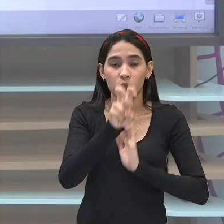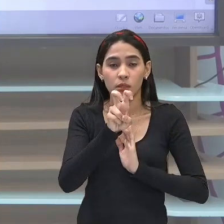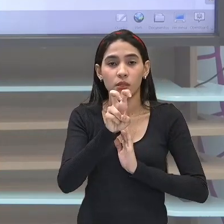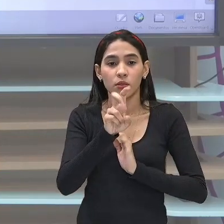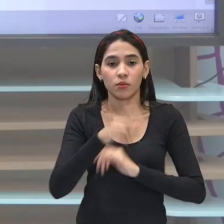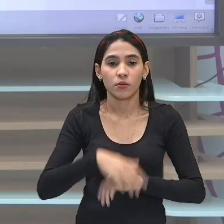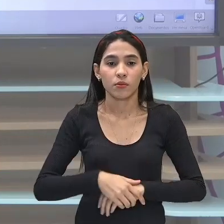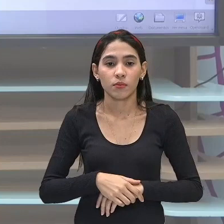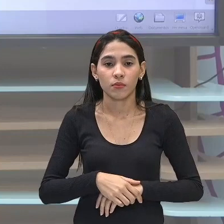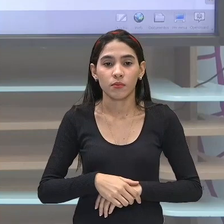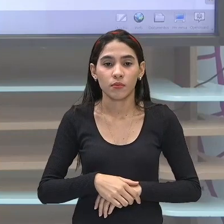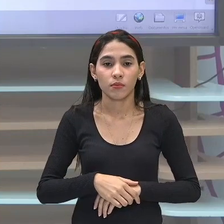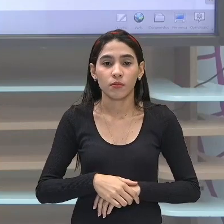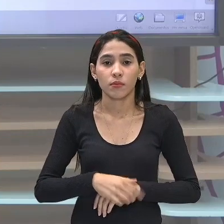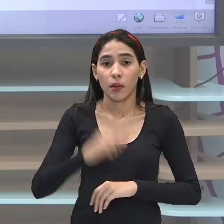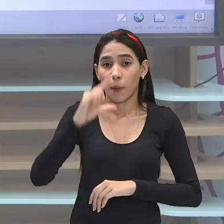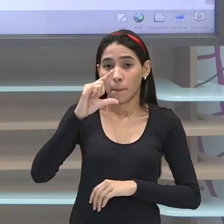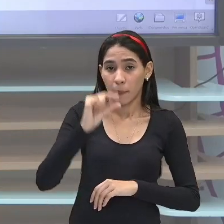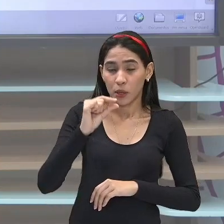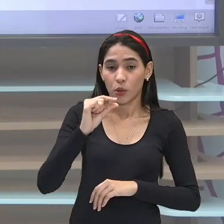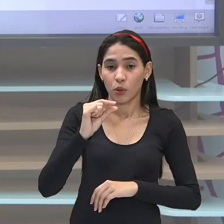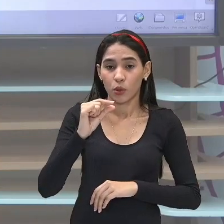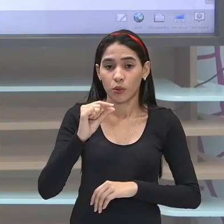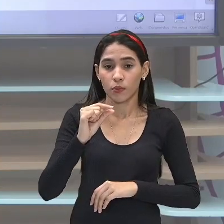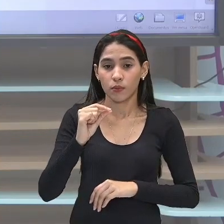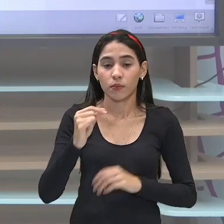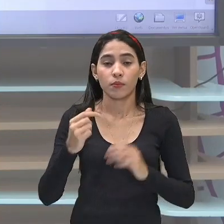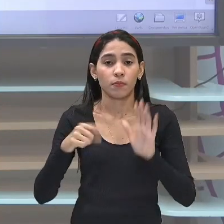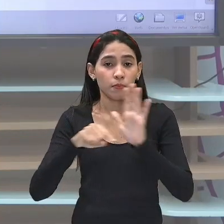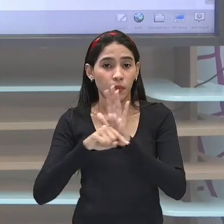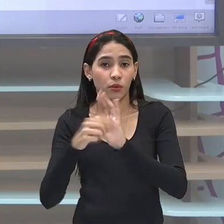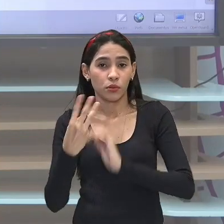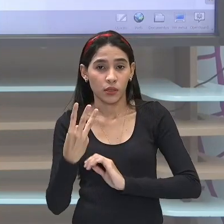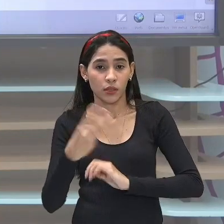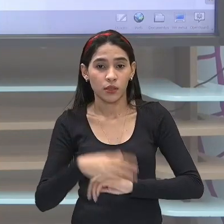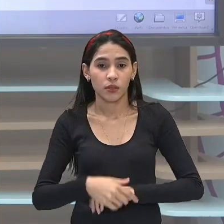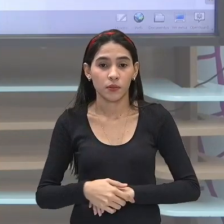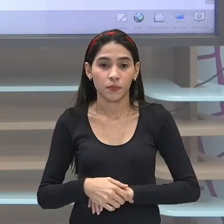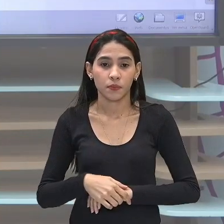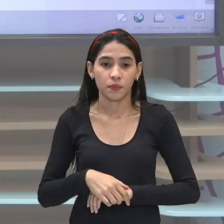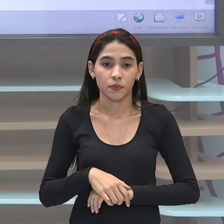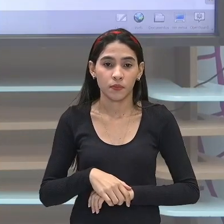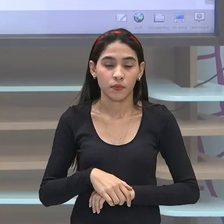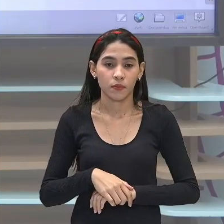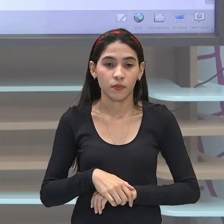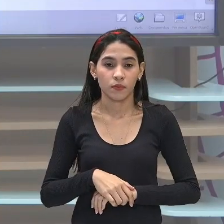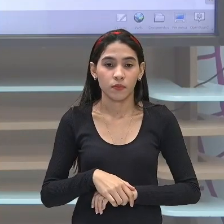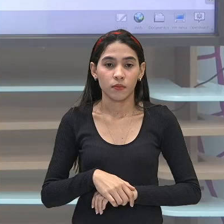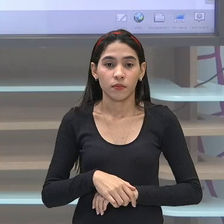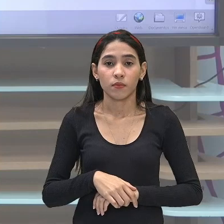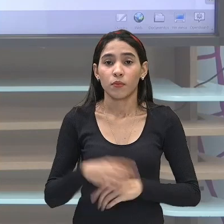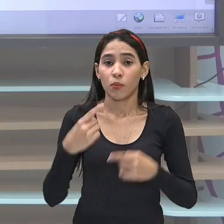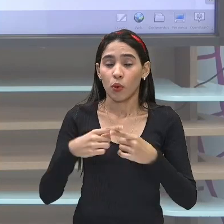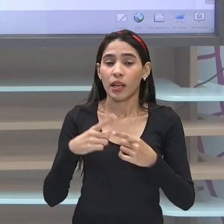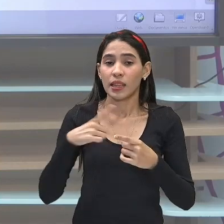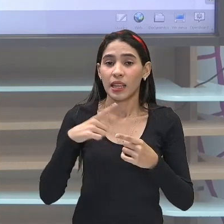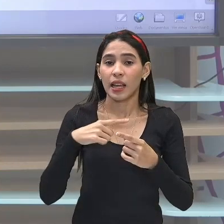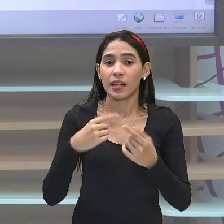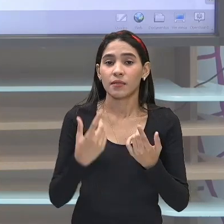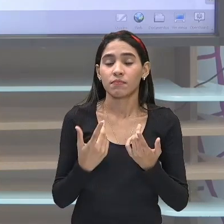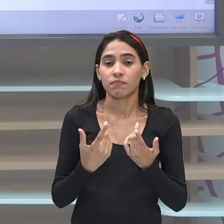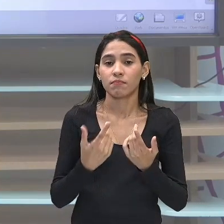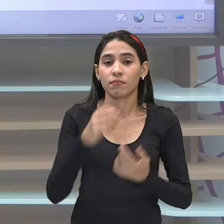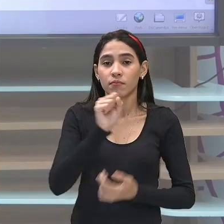é menor que menos 3, porque eu tenho o sinal negativo. Lembra lá da